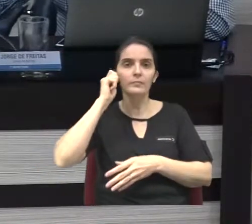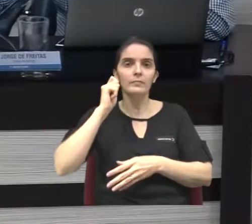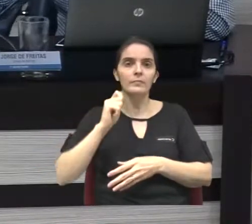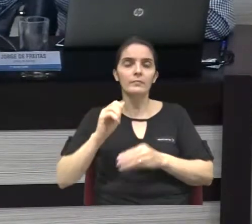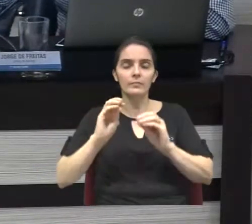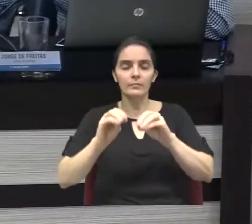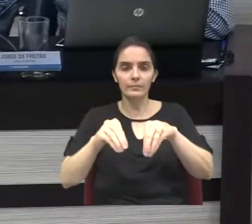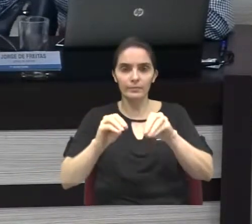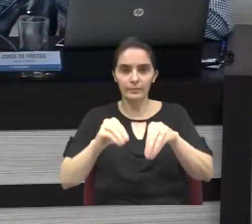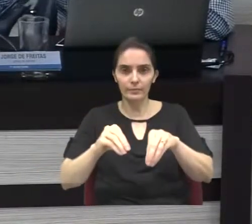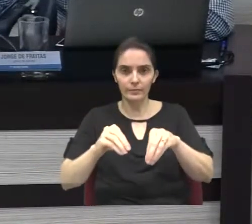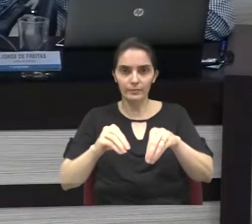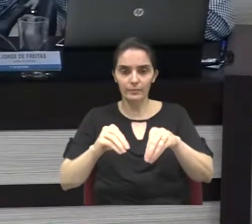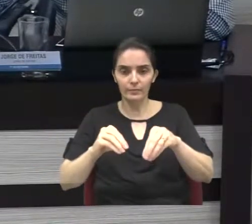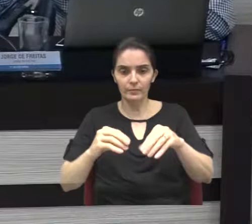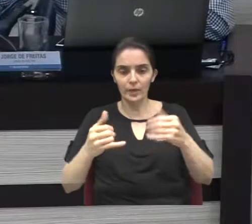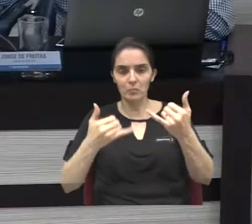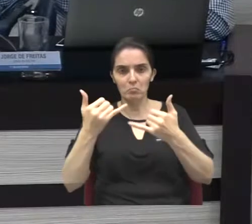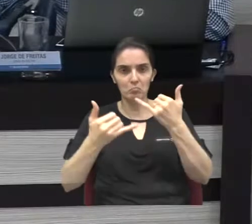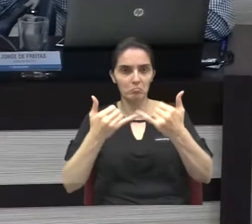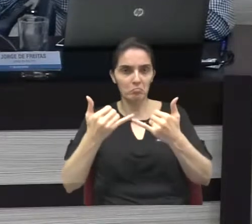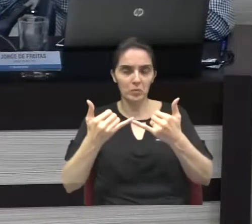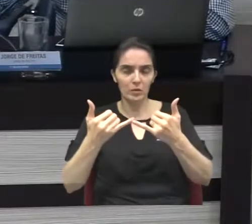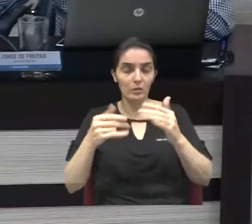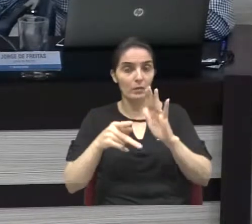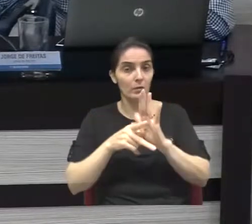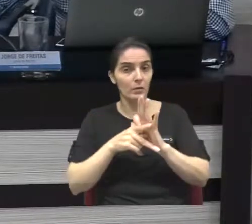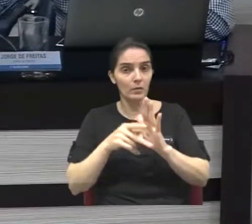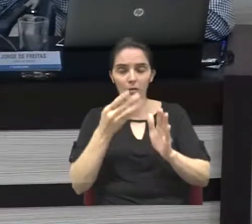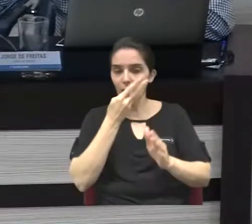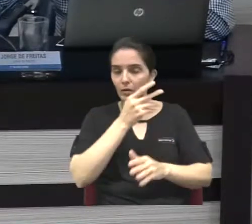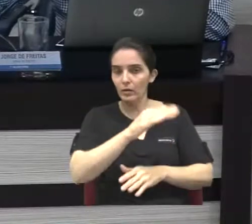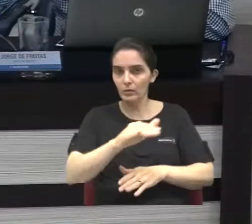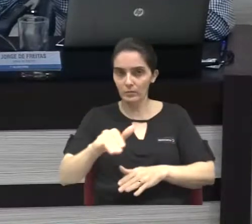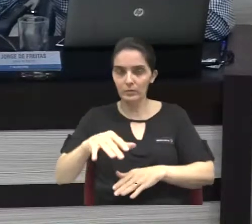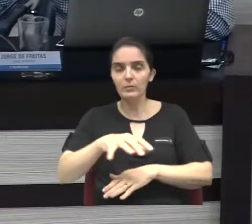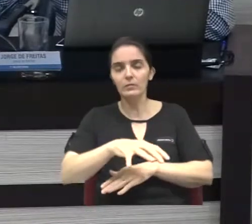playground de brinquedos para as crianças, na Praça Gino Arquimedes,